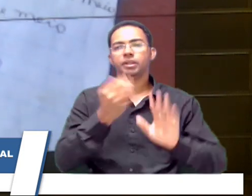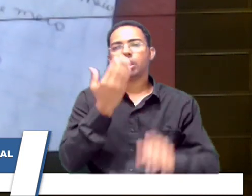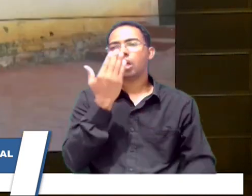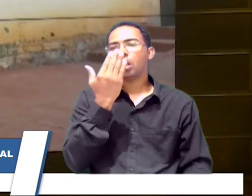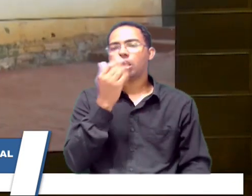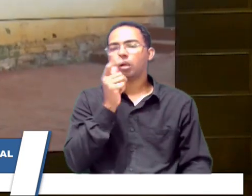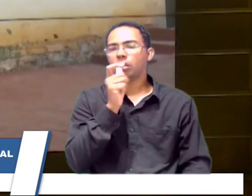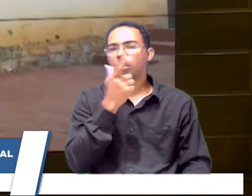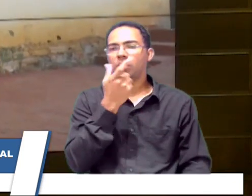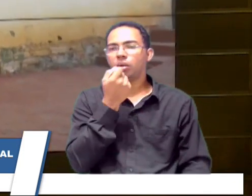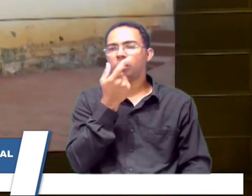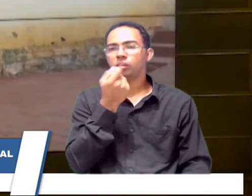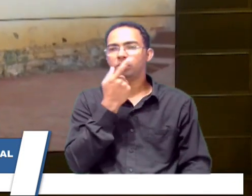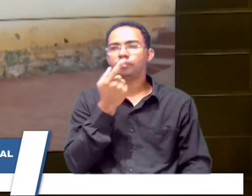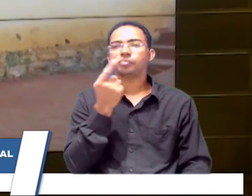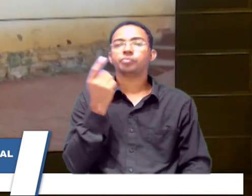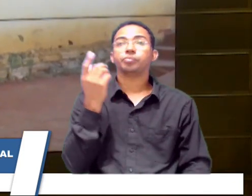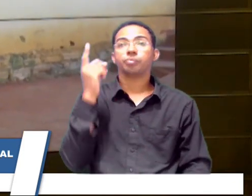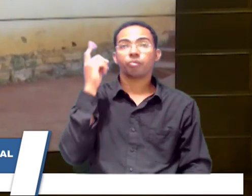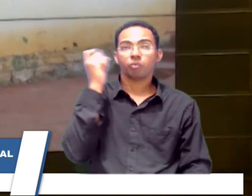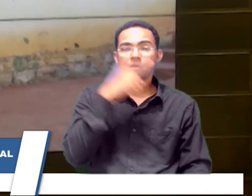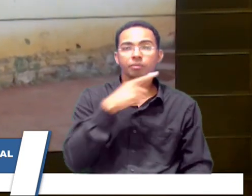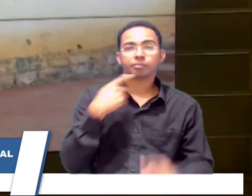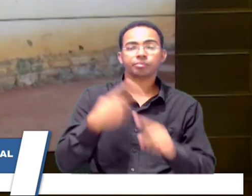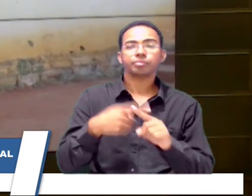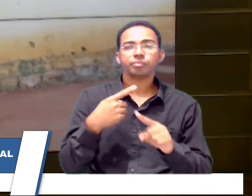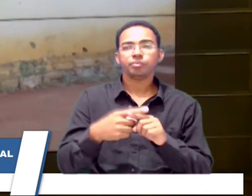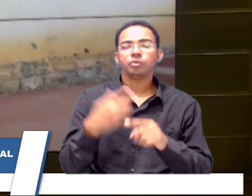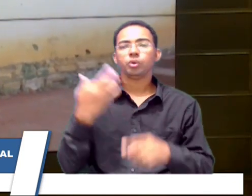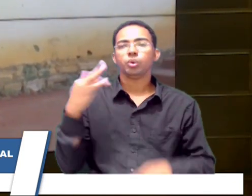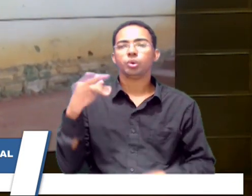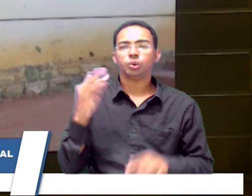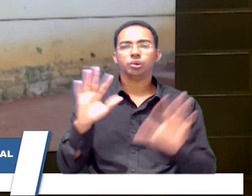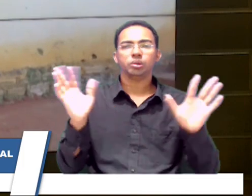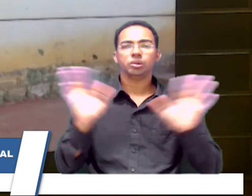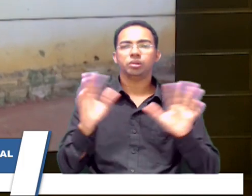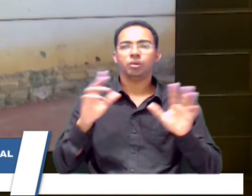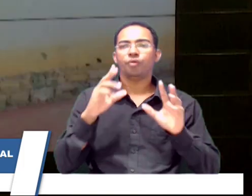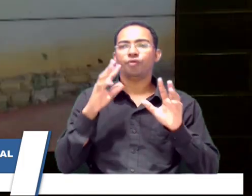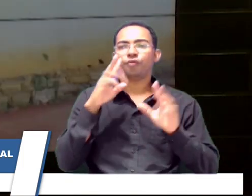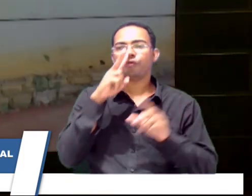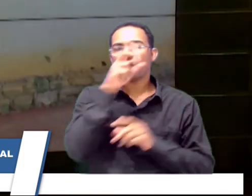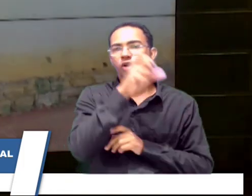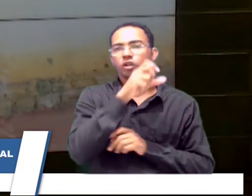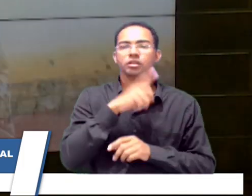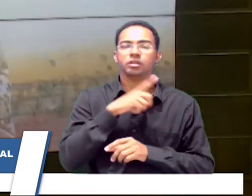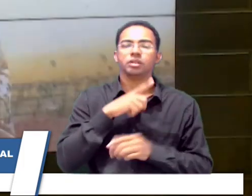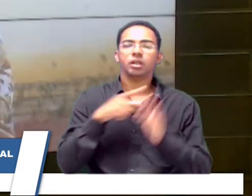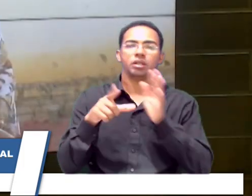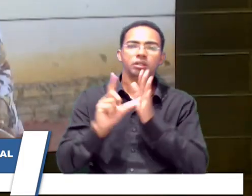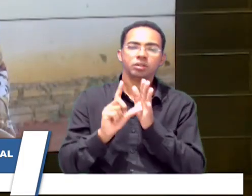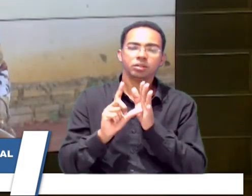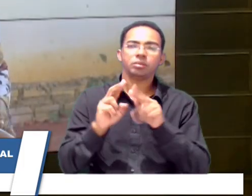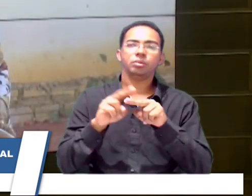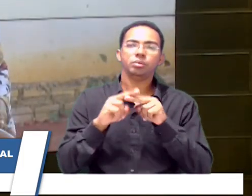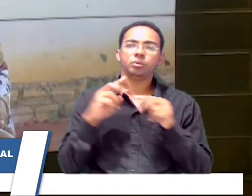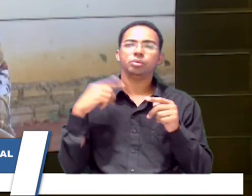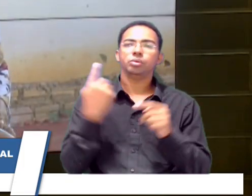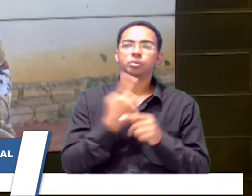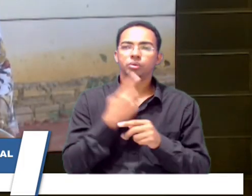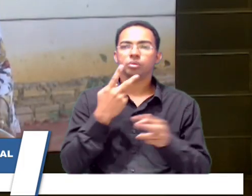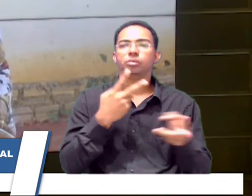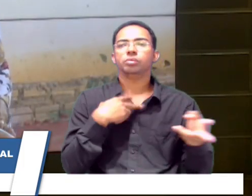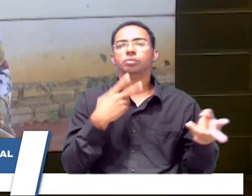constante, dificilmente, porque a dor já não é aquela dor intensa que ela tinha, né? Então, nós temos